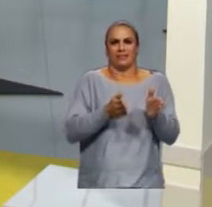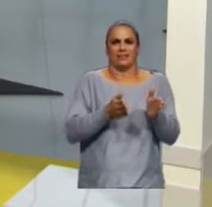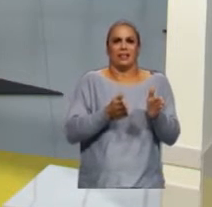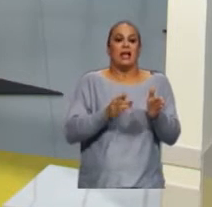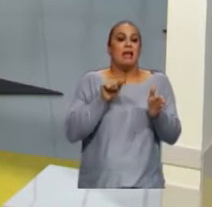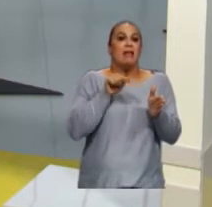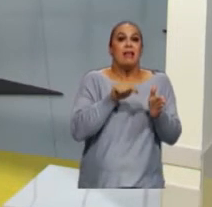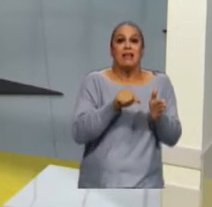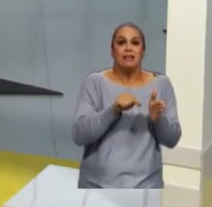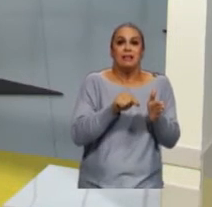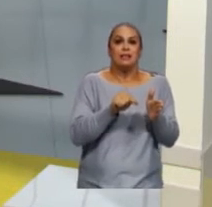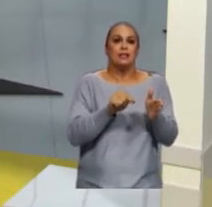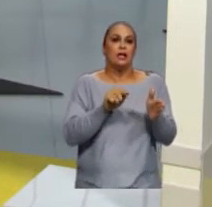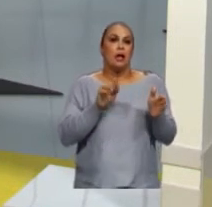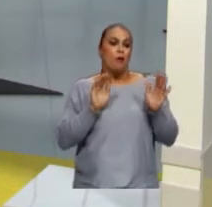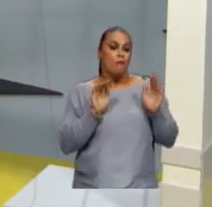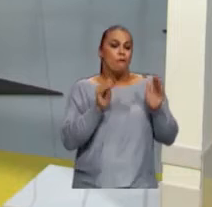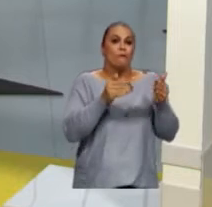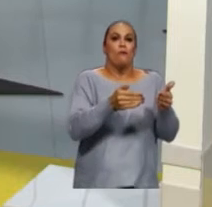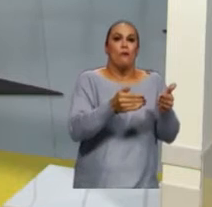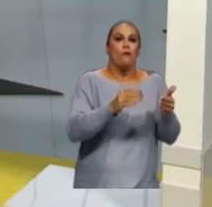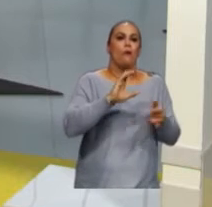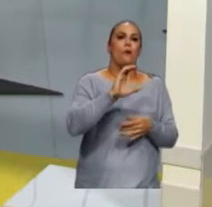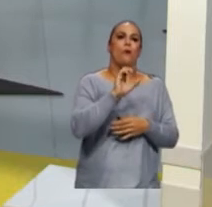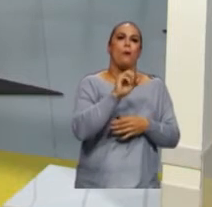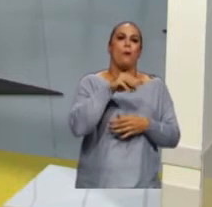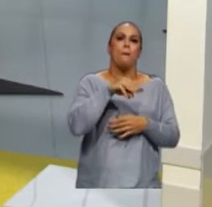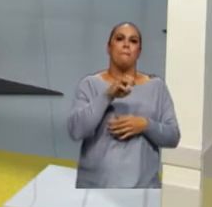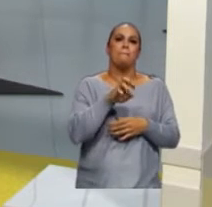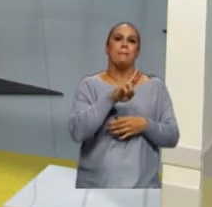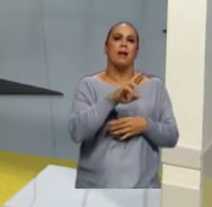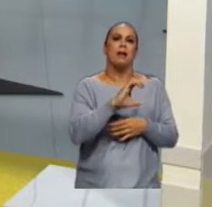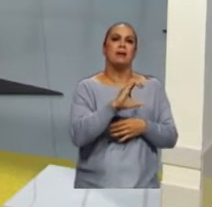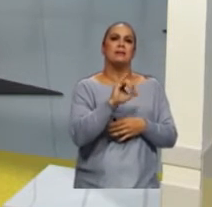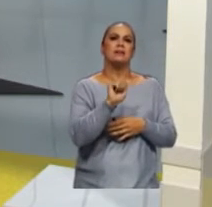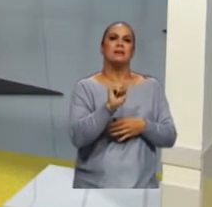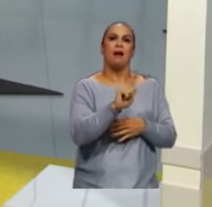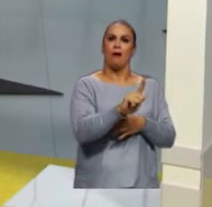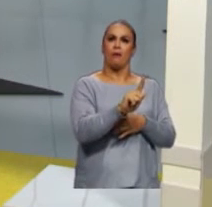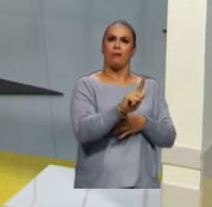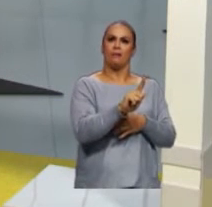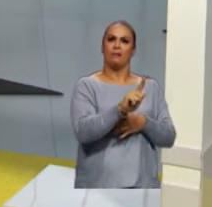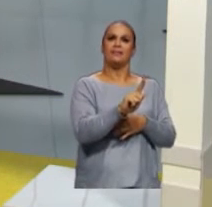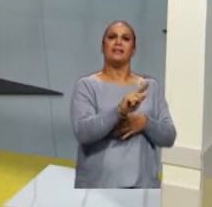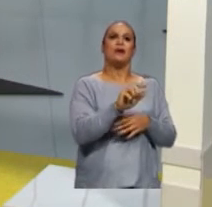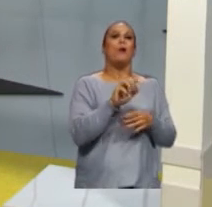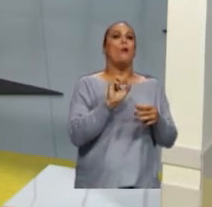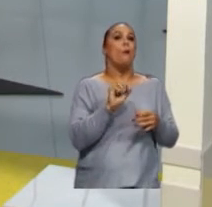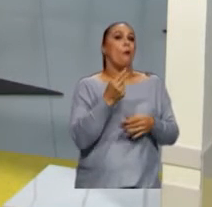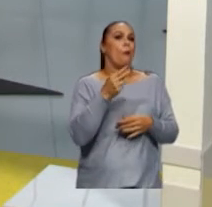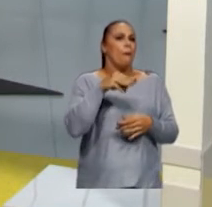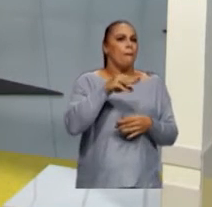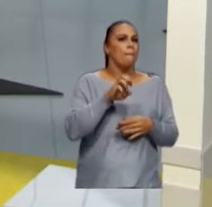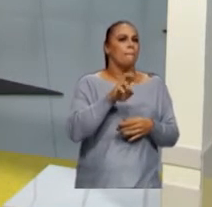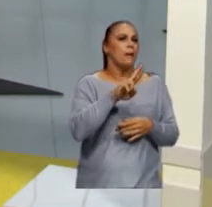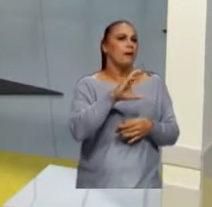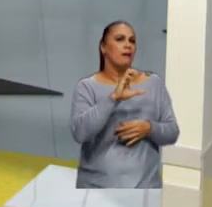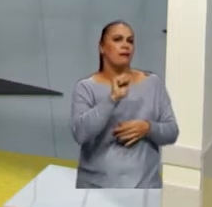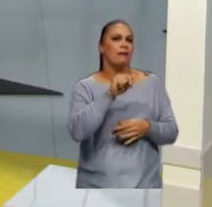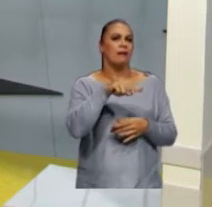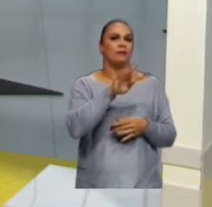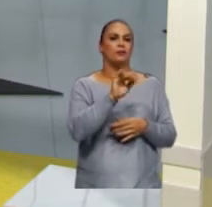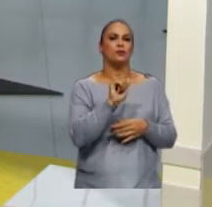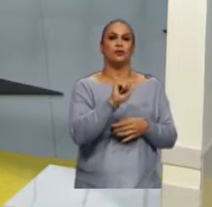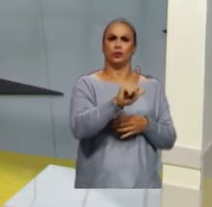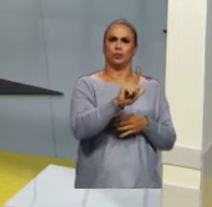comercial ou o capitalismo mercantil, aquele capitalismo que estava associado às trocas. Se a gente